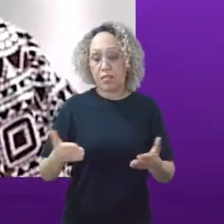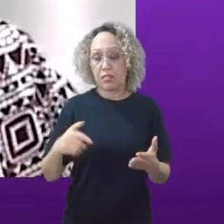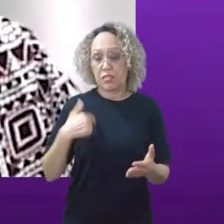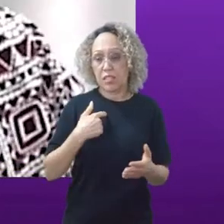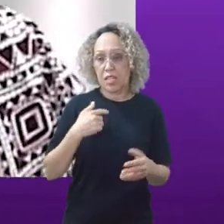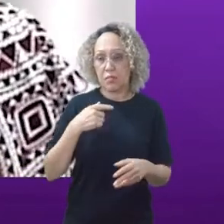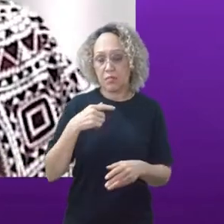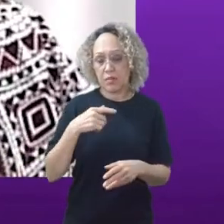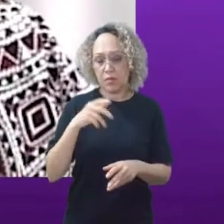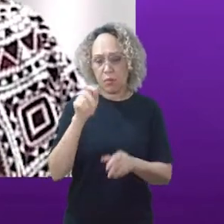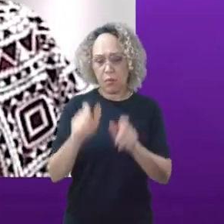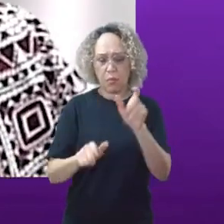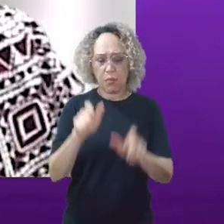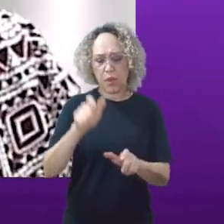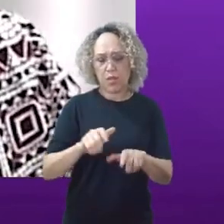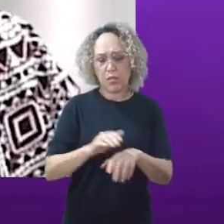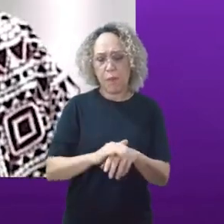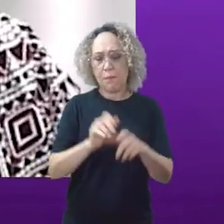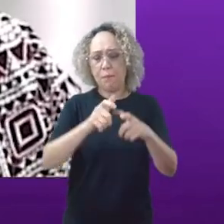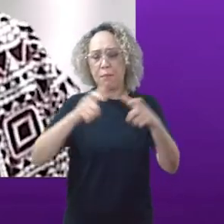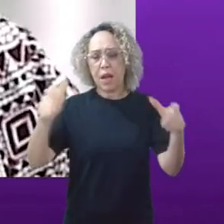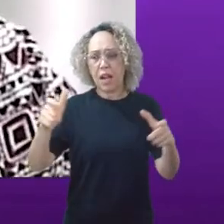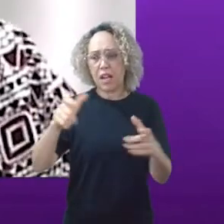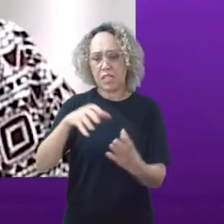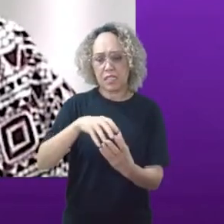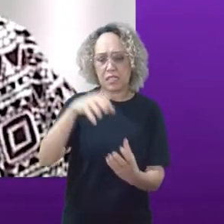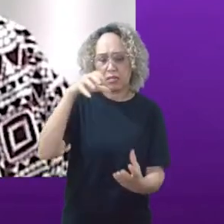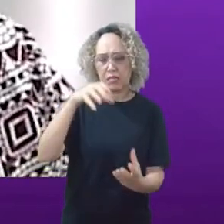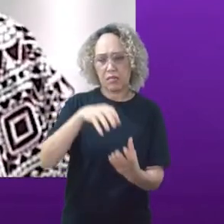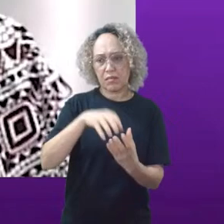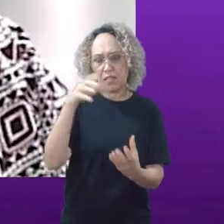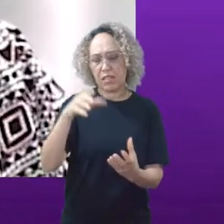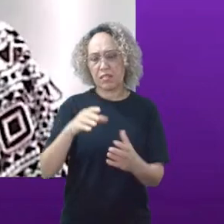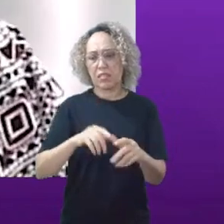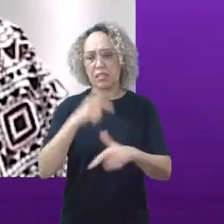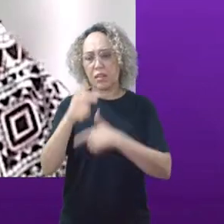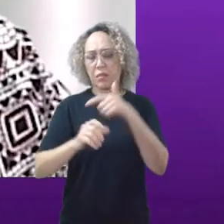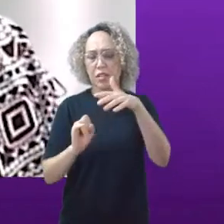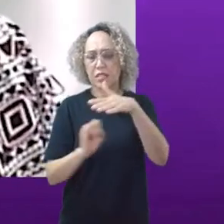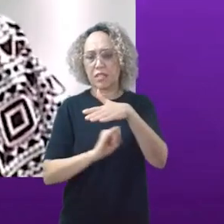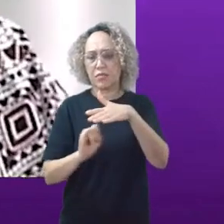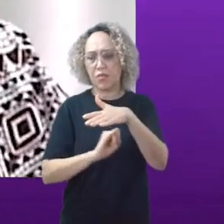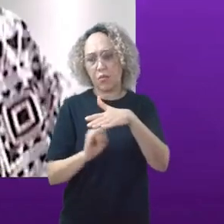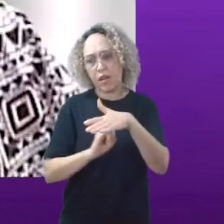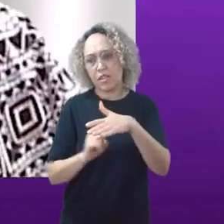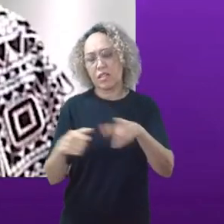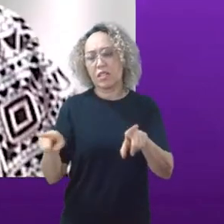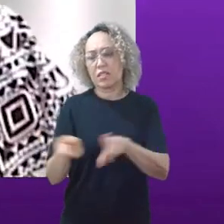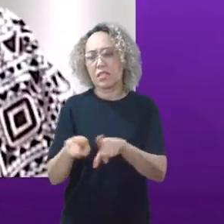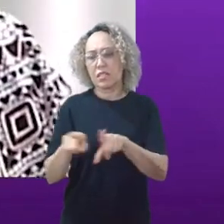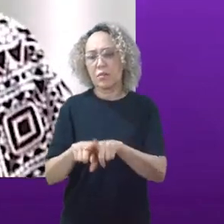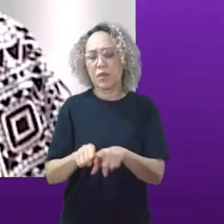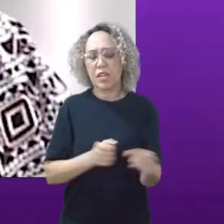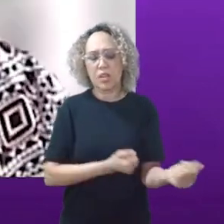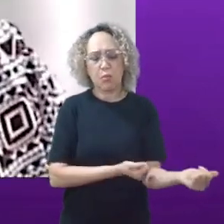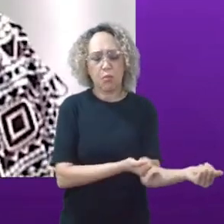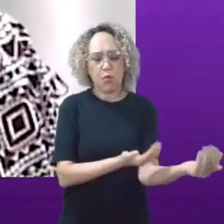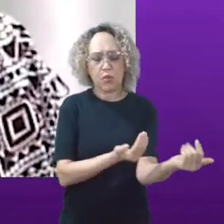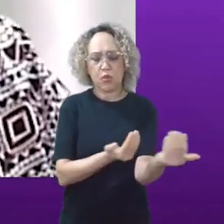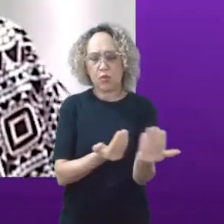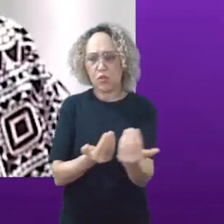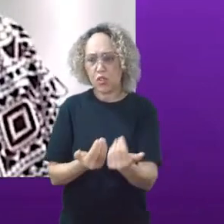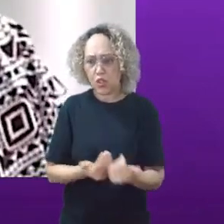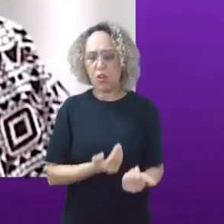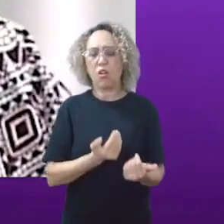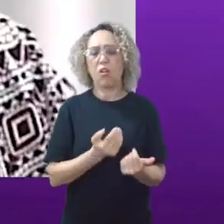entre os que estão nessas situações de informalidade, mas também de muitos jovens e